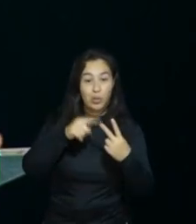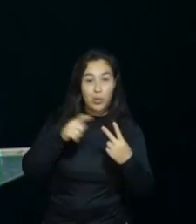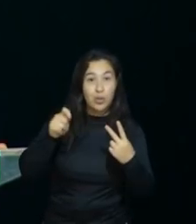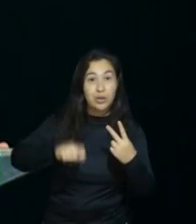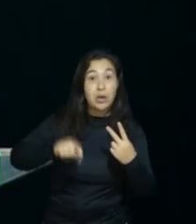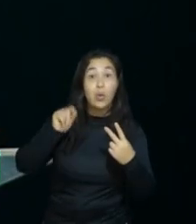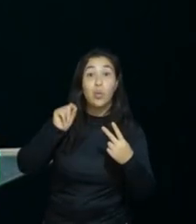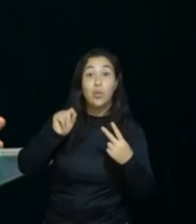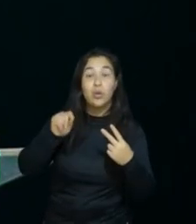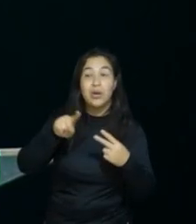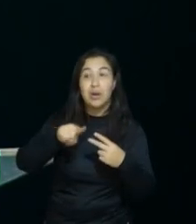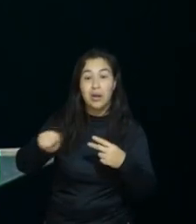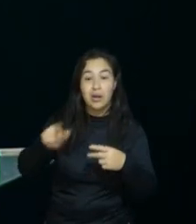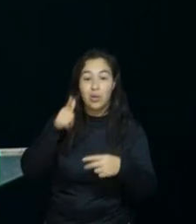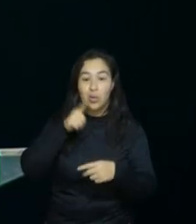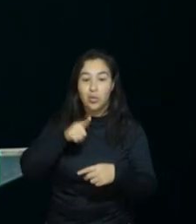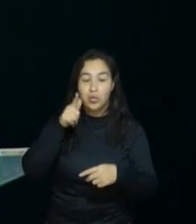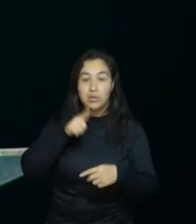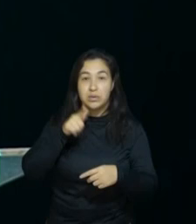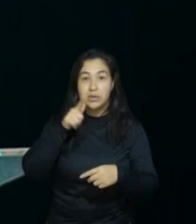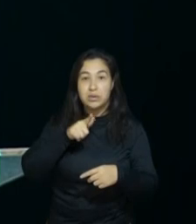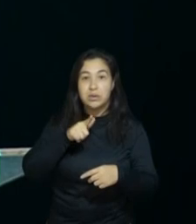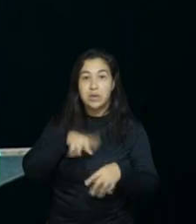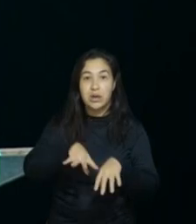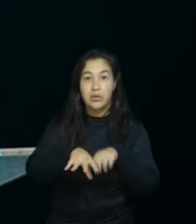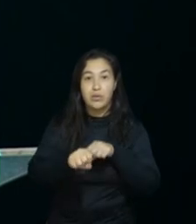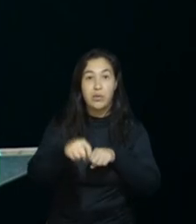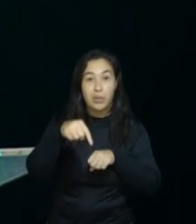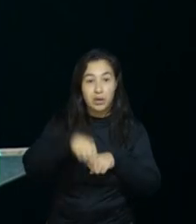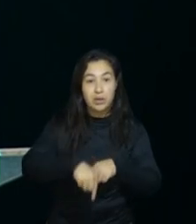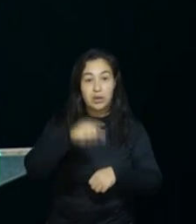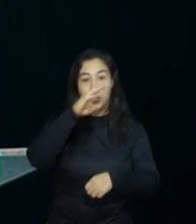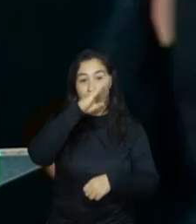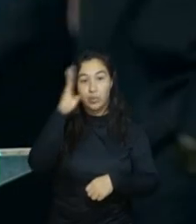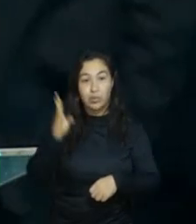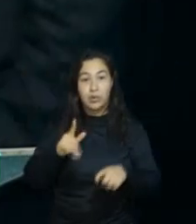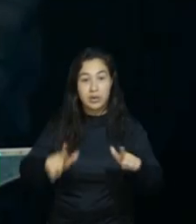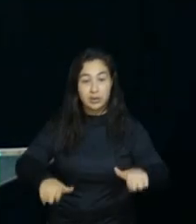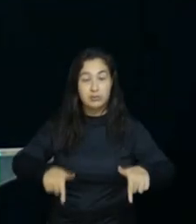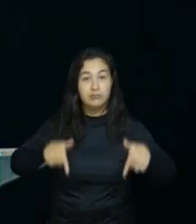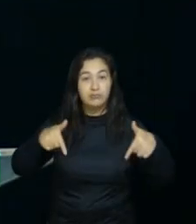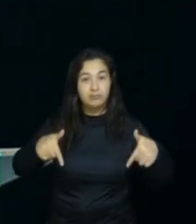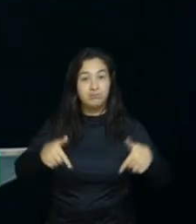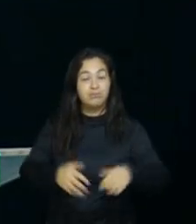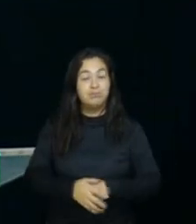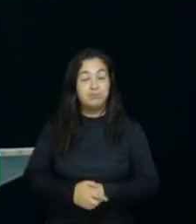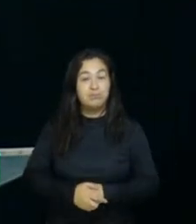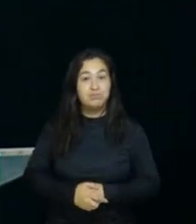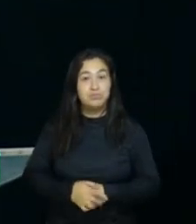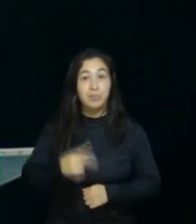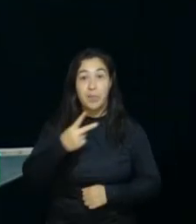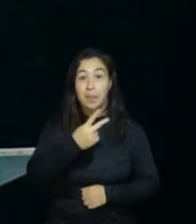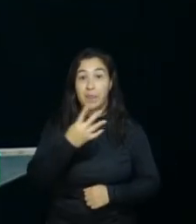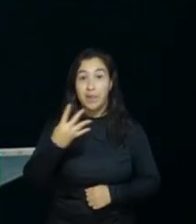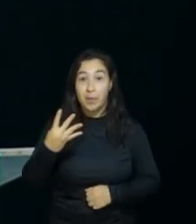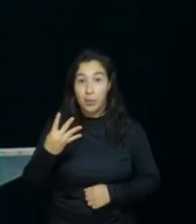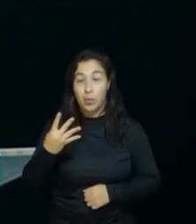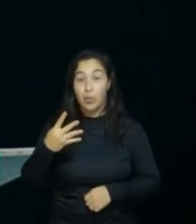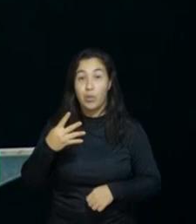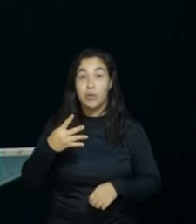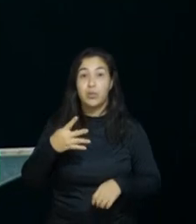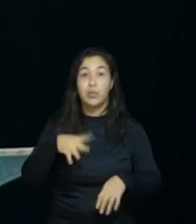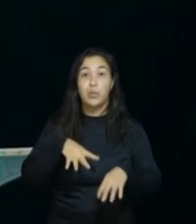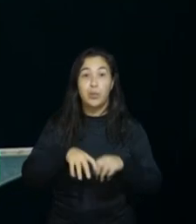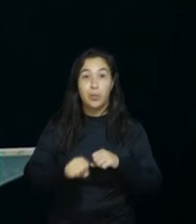ter diploma no Brasil e na outra instituição parceira. 24 cursos de graduação, 4 cursos